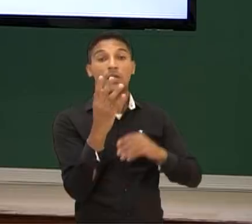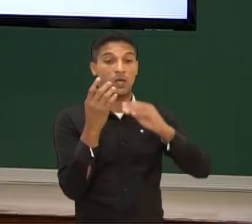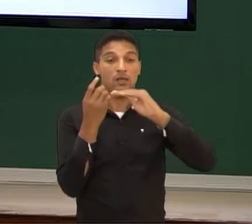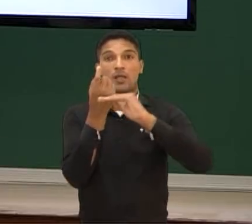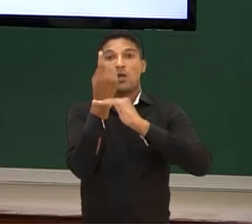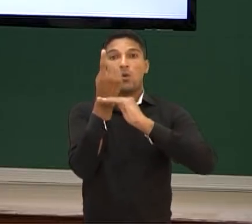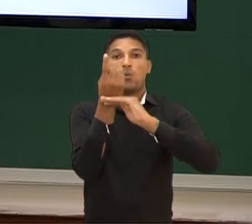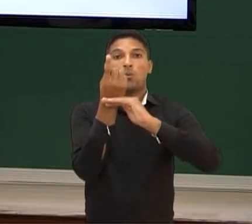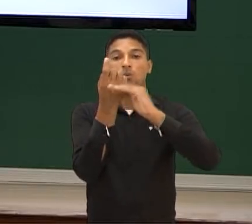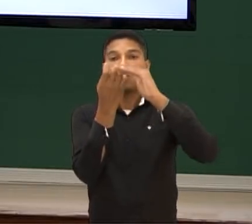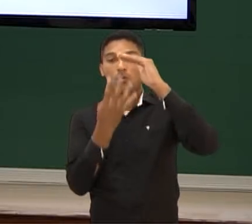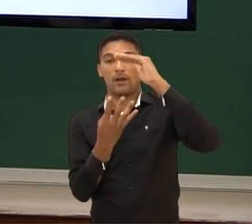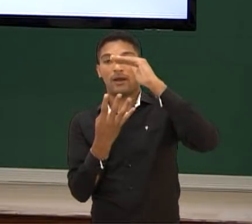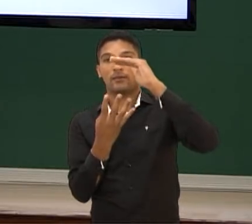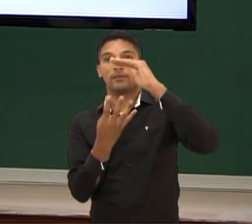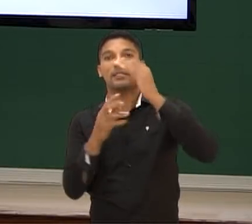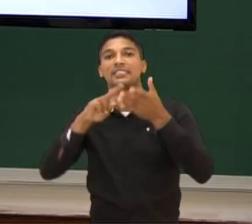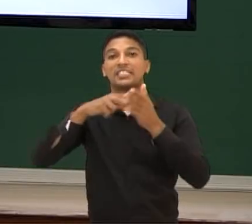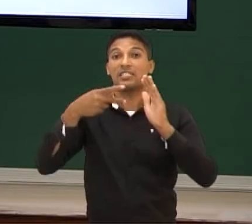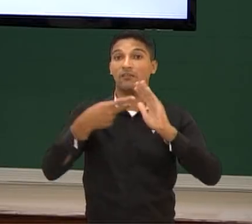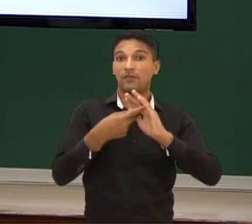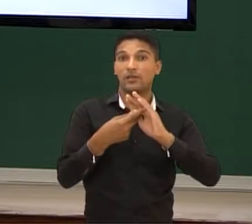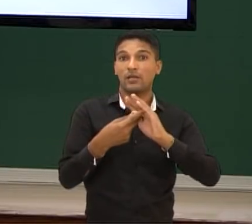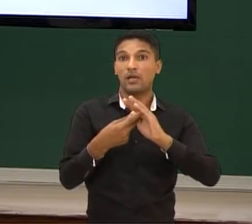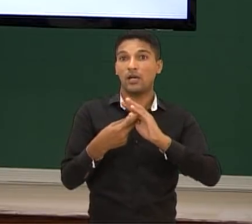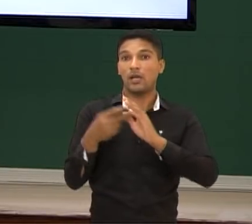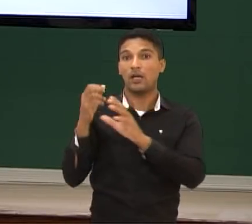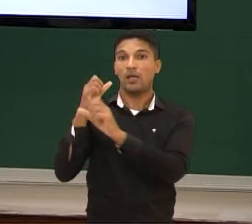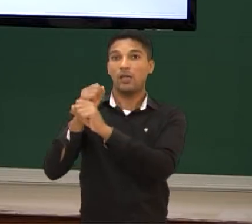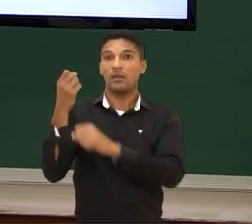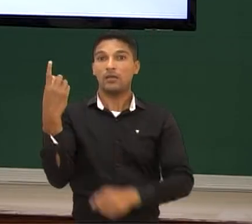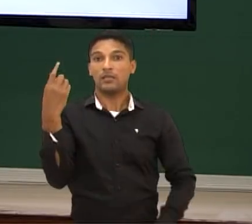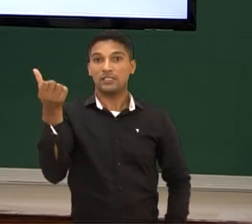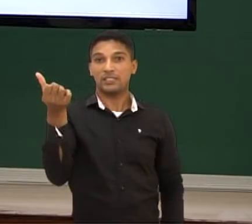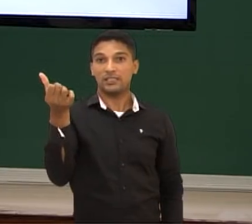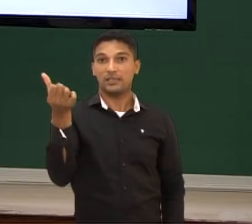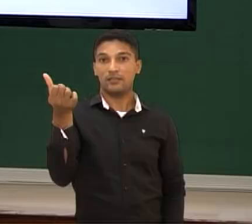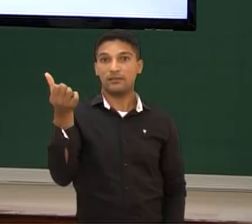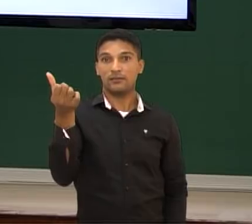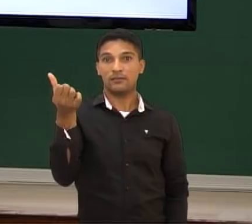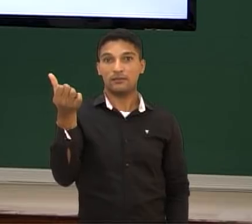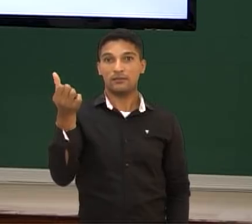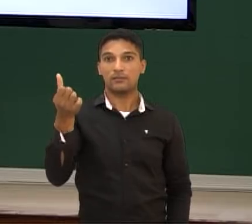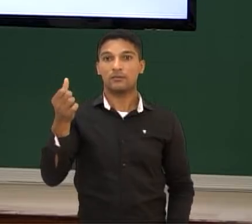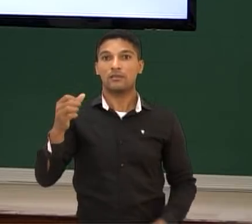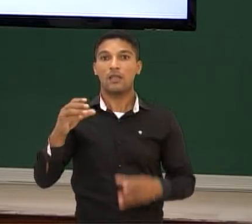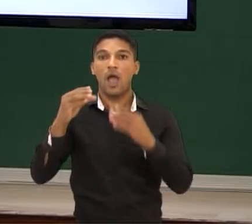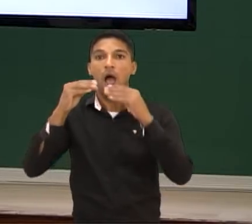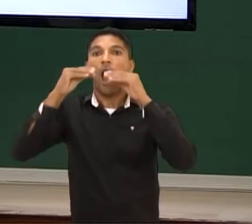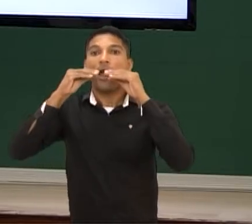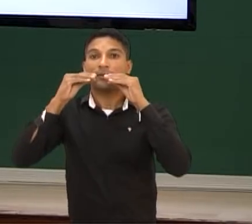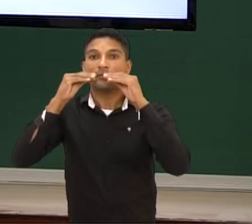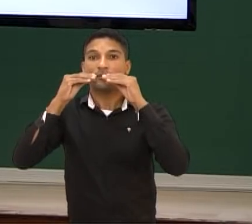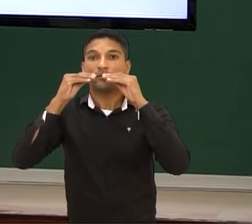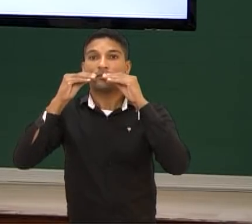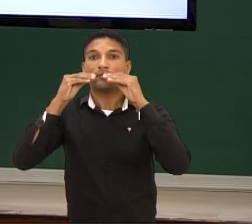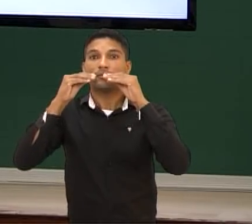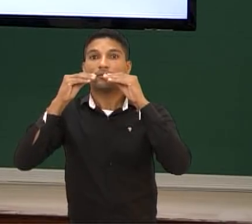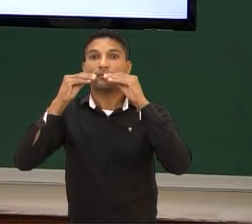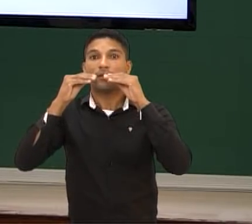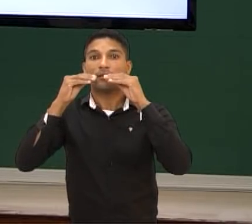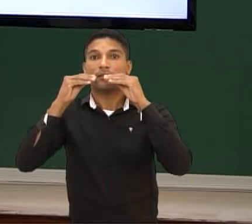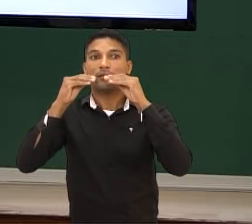sanduíches, certo? E ele queria saber quantos sanduíches no total Marta estará produzindo. Então, na primeira